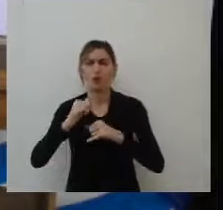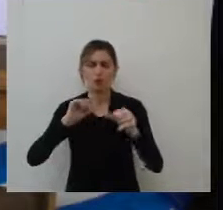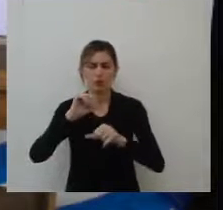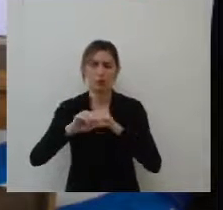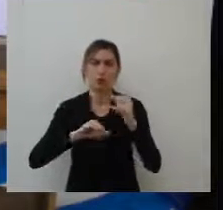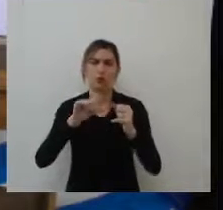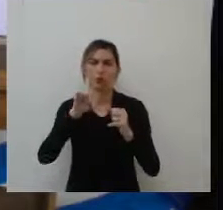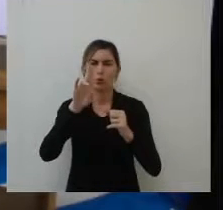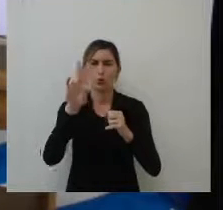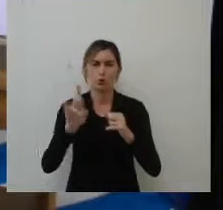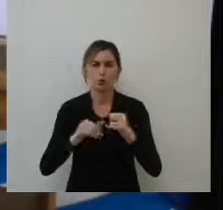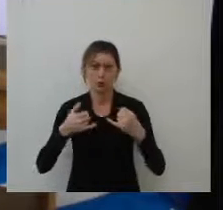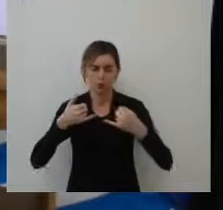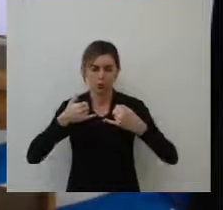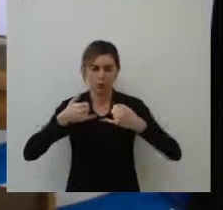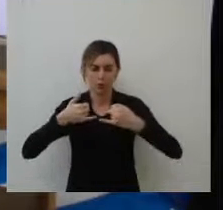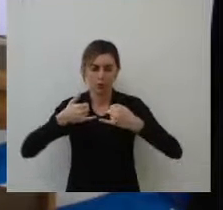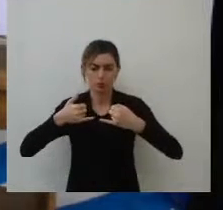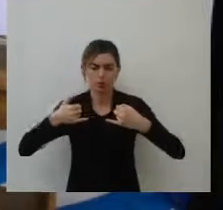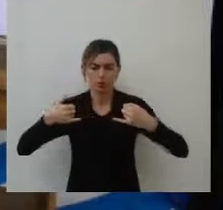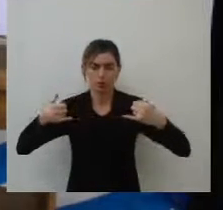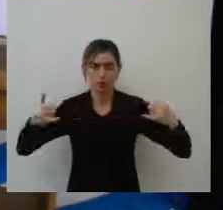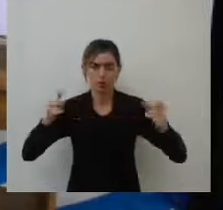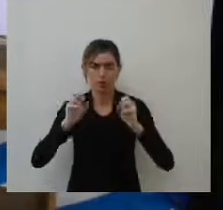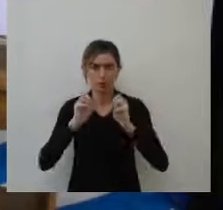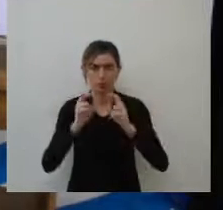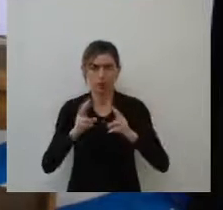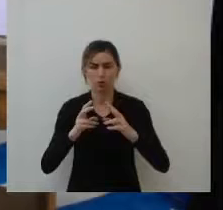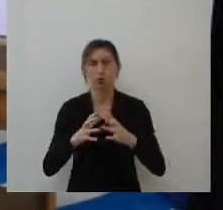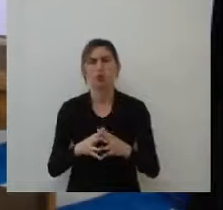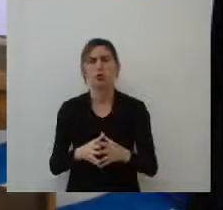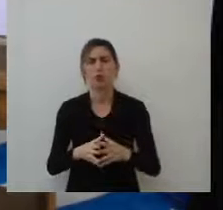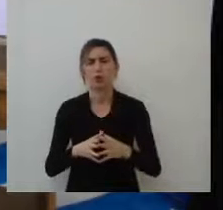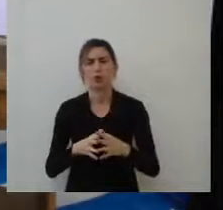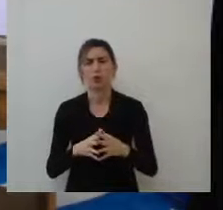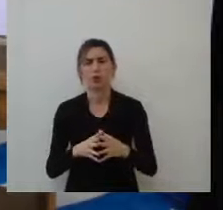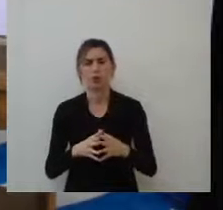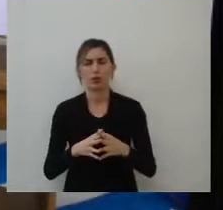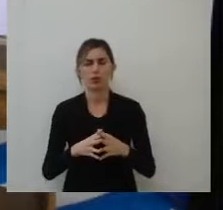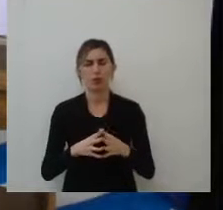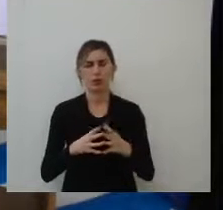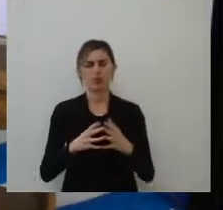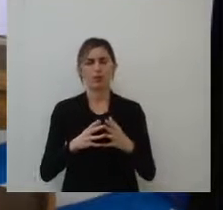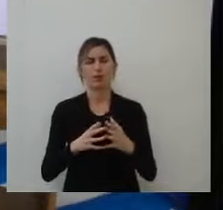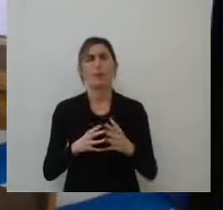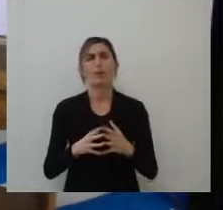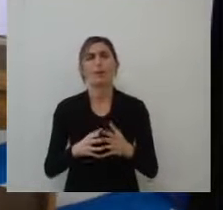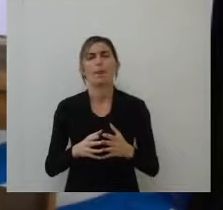luz e passa por esse cabo de fibra ótica. Ok? Próximo.